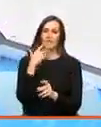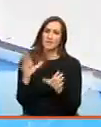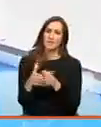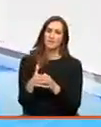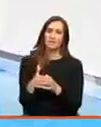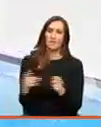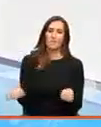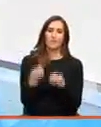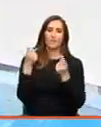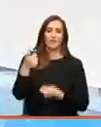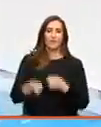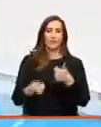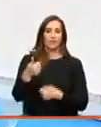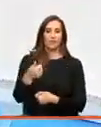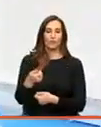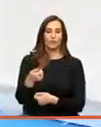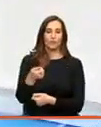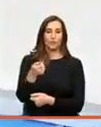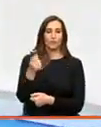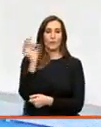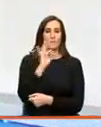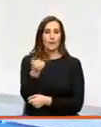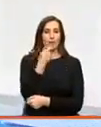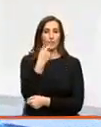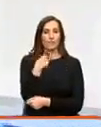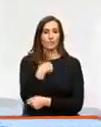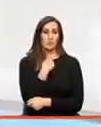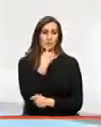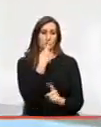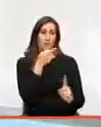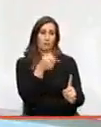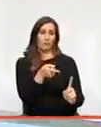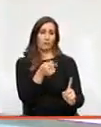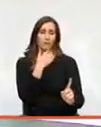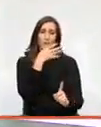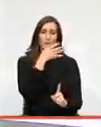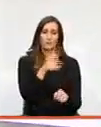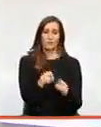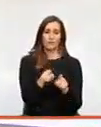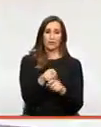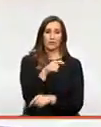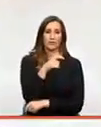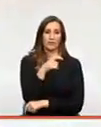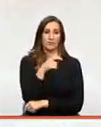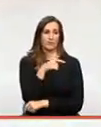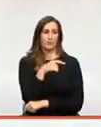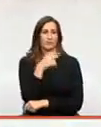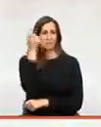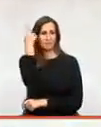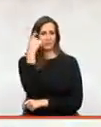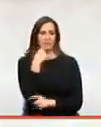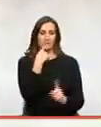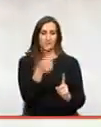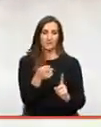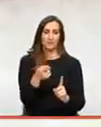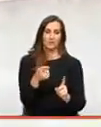é promover um concurso nós e ouviram pretim com aquela com aquela árvore de que estou a ficar embasbacado enquanto conversa e nós vamos